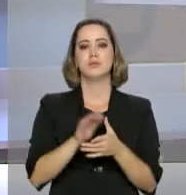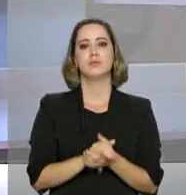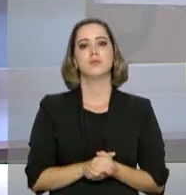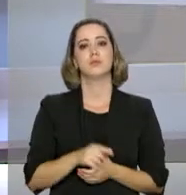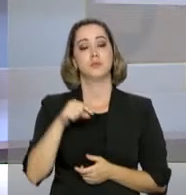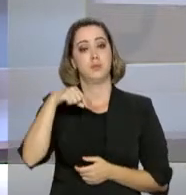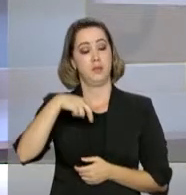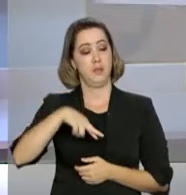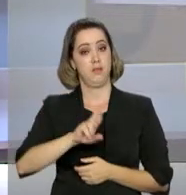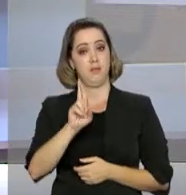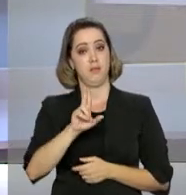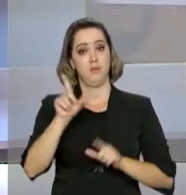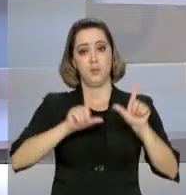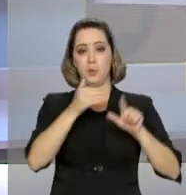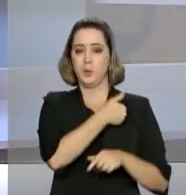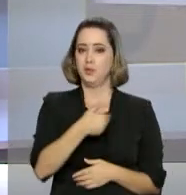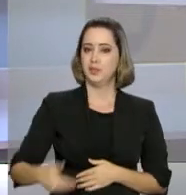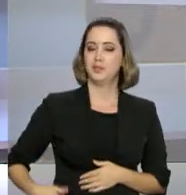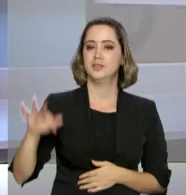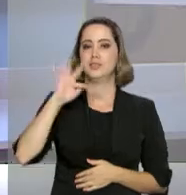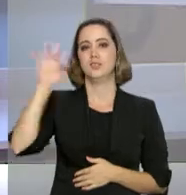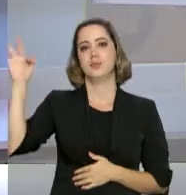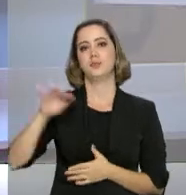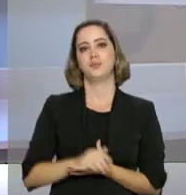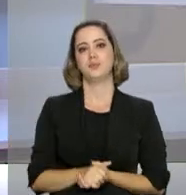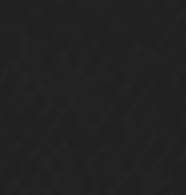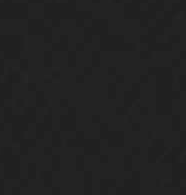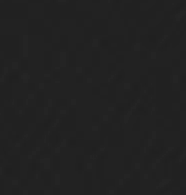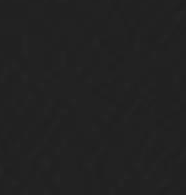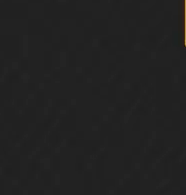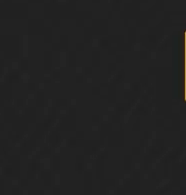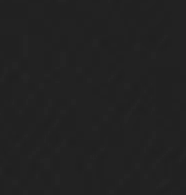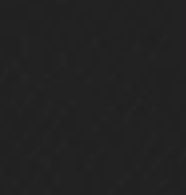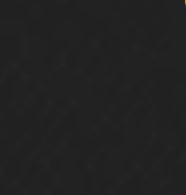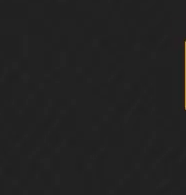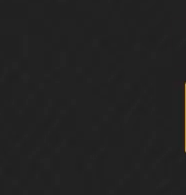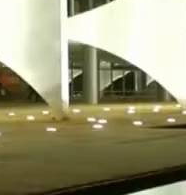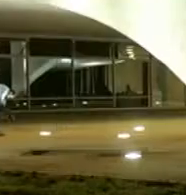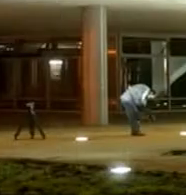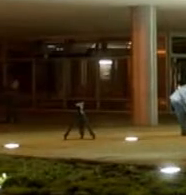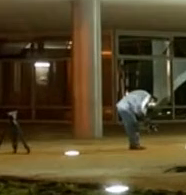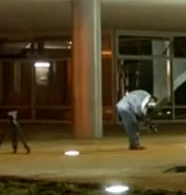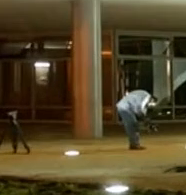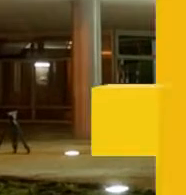com a gente aqui na NBR, a TV do Governo Federal.